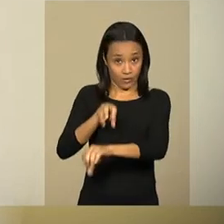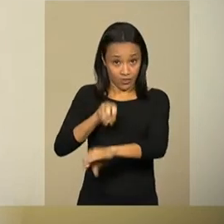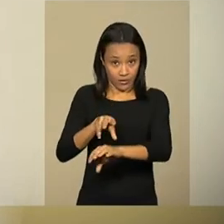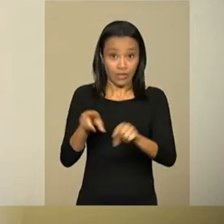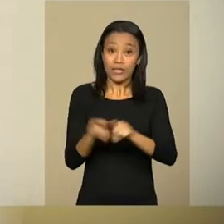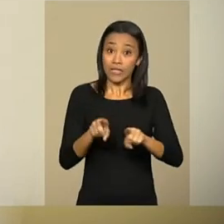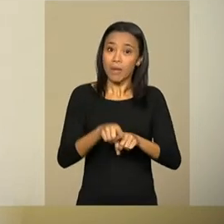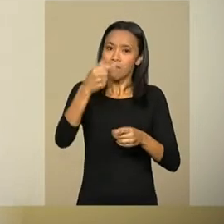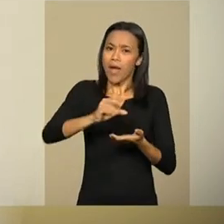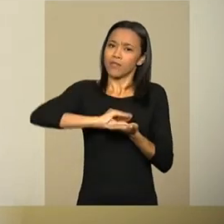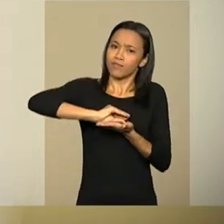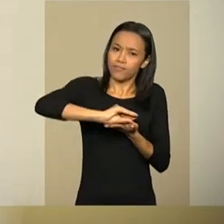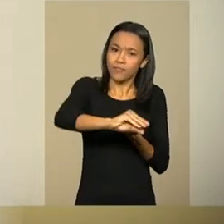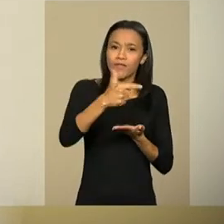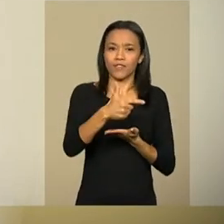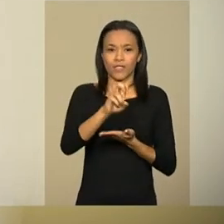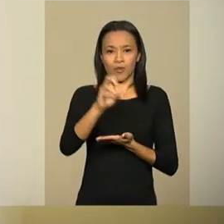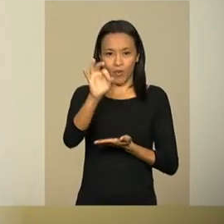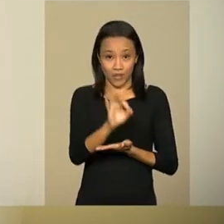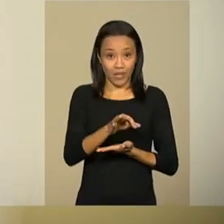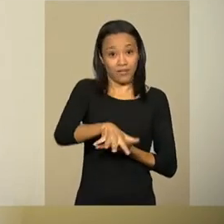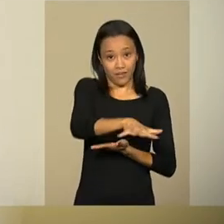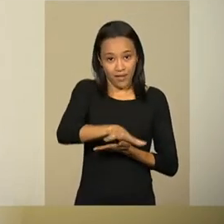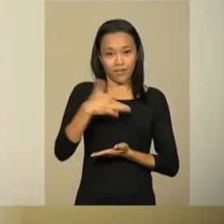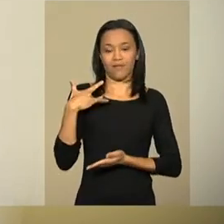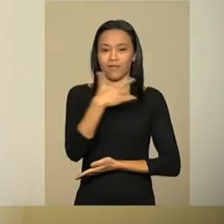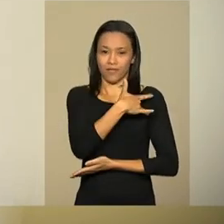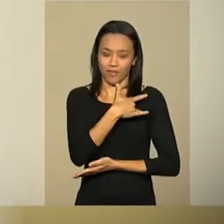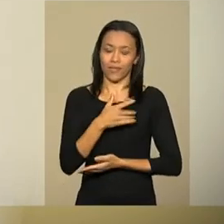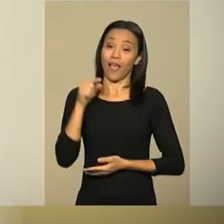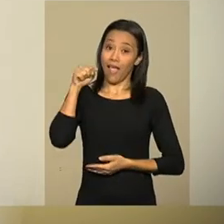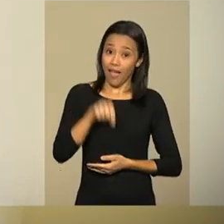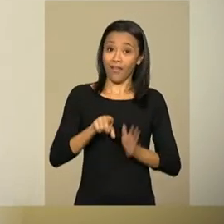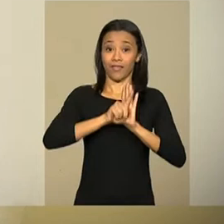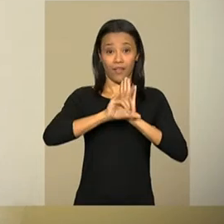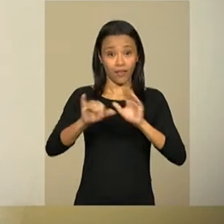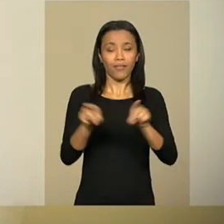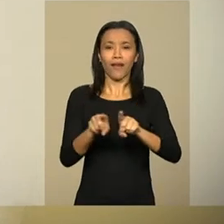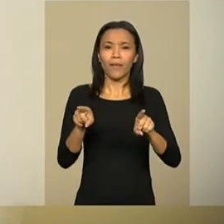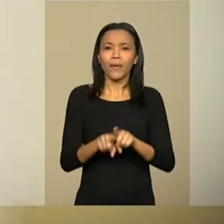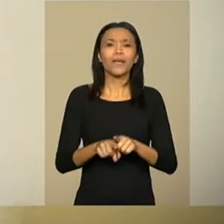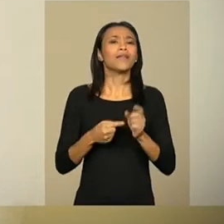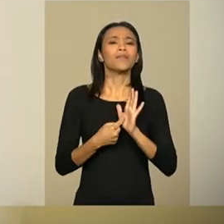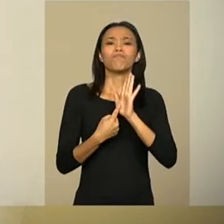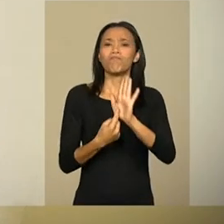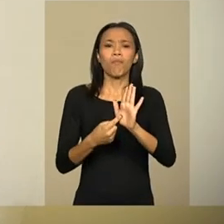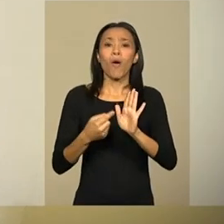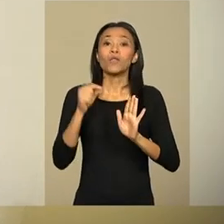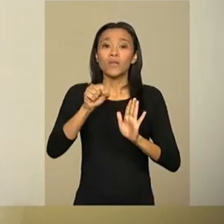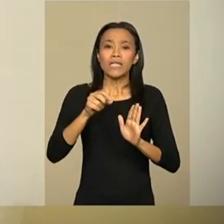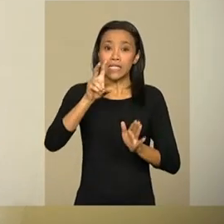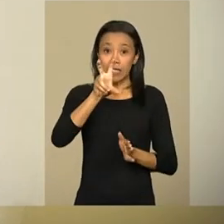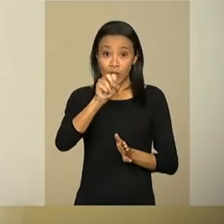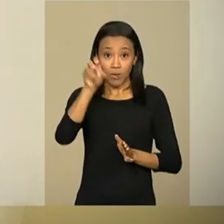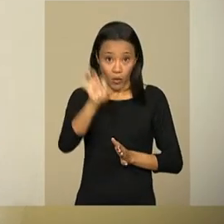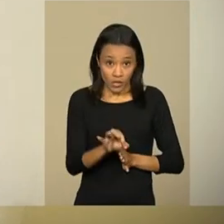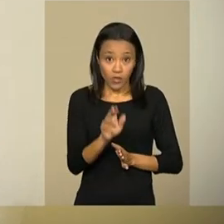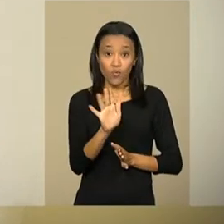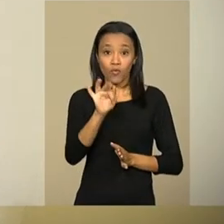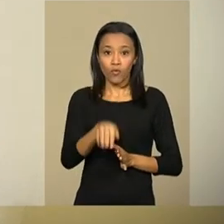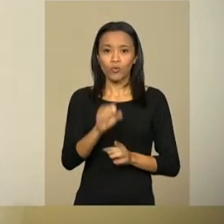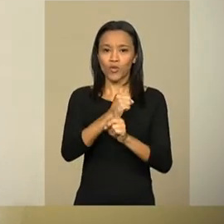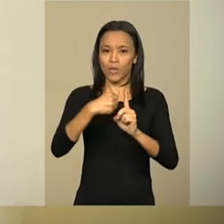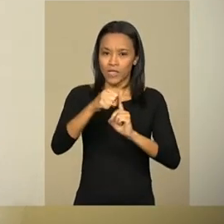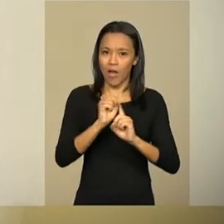e mais 25% para a saúde esta lei também destina 50% do Fundo Social